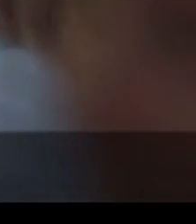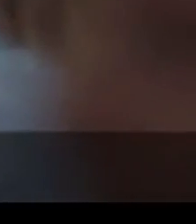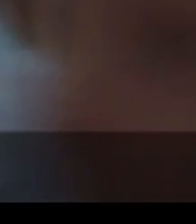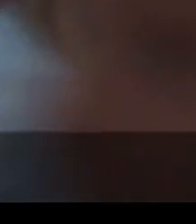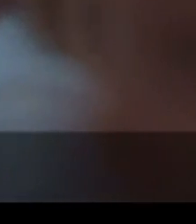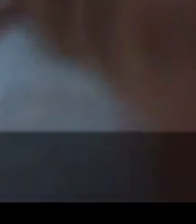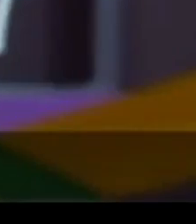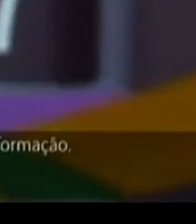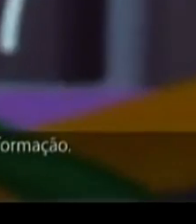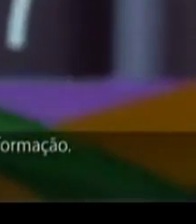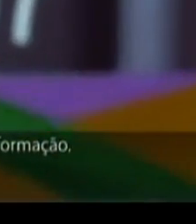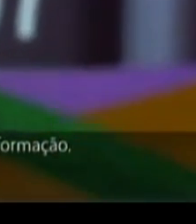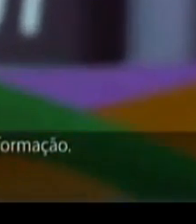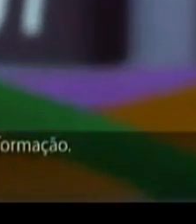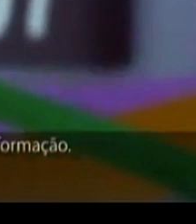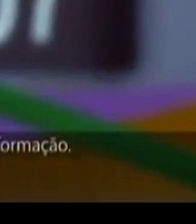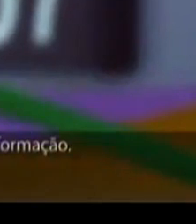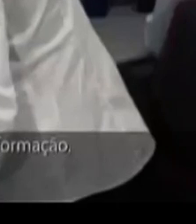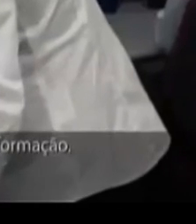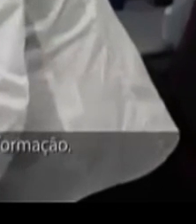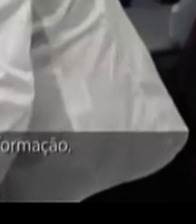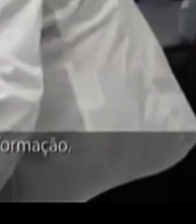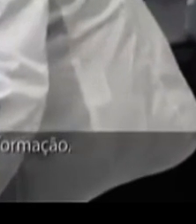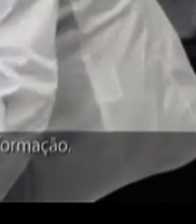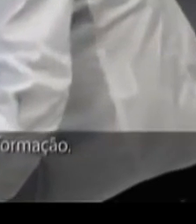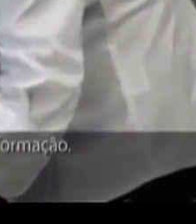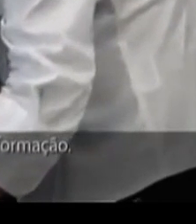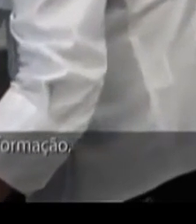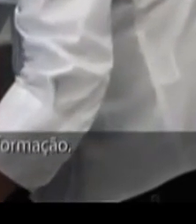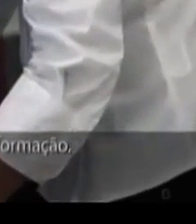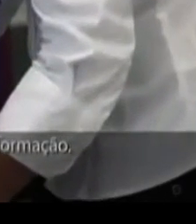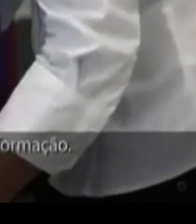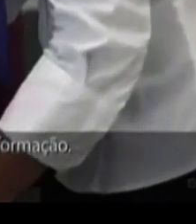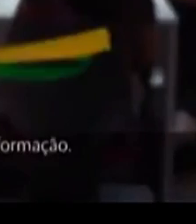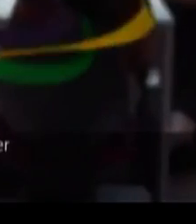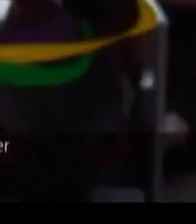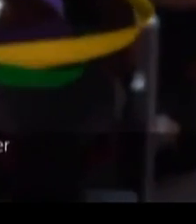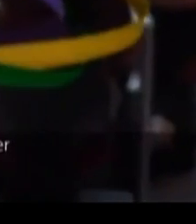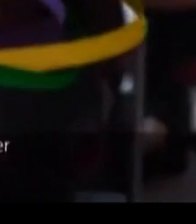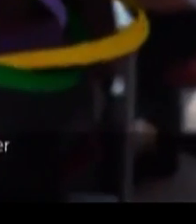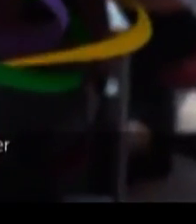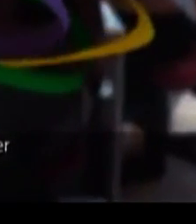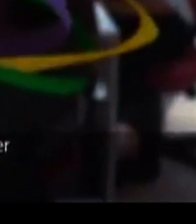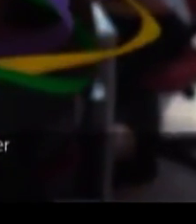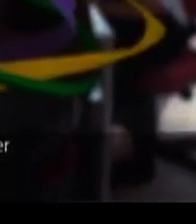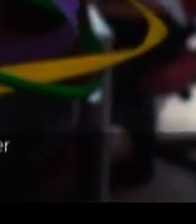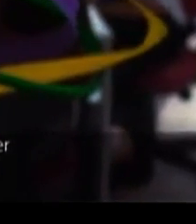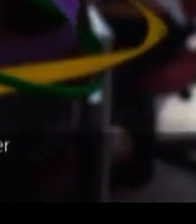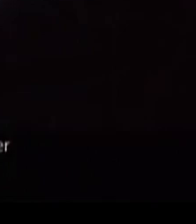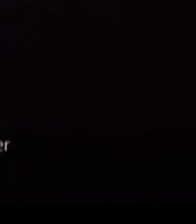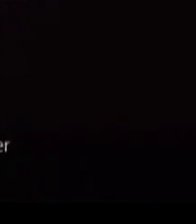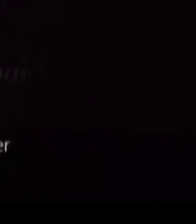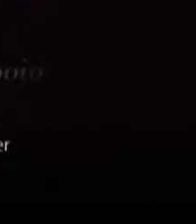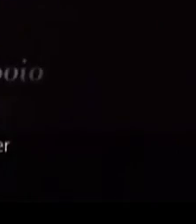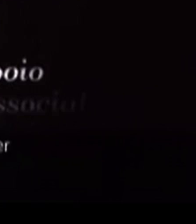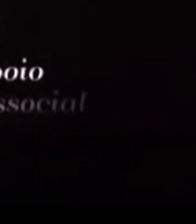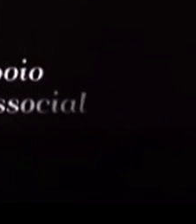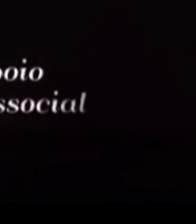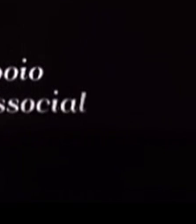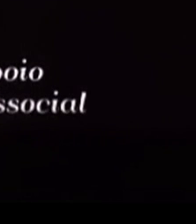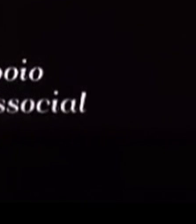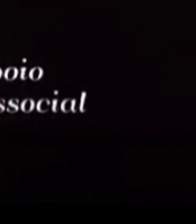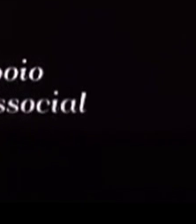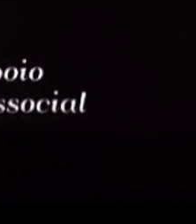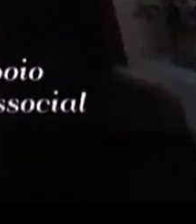atendimento humanizado e o acolhimento é o primeiro passo nesse processo de transformação. Uma equipe multidisciplinar acompanha essa mulher